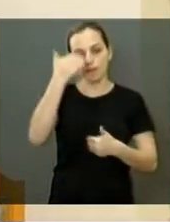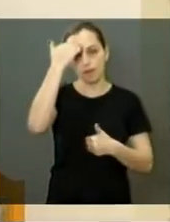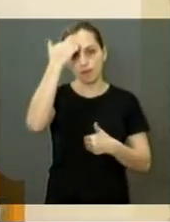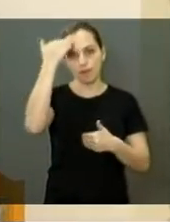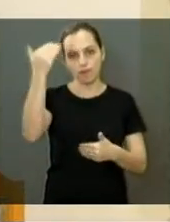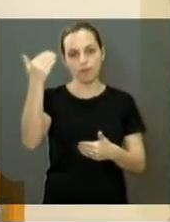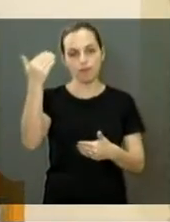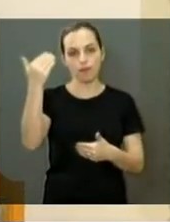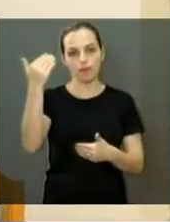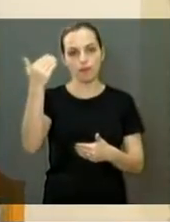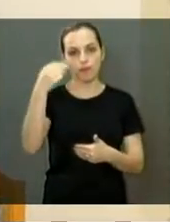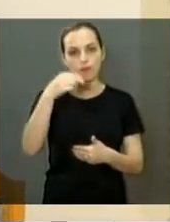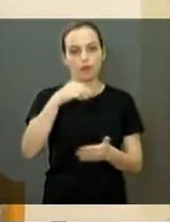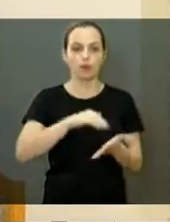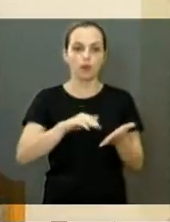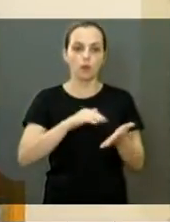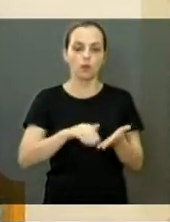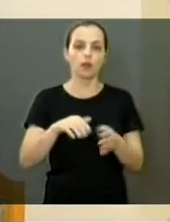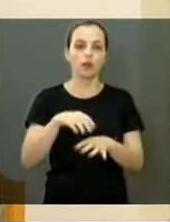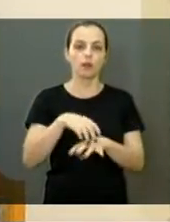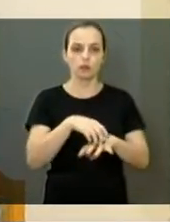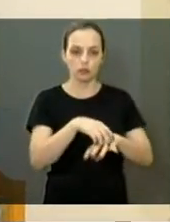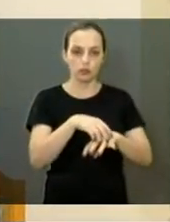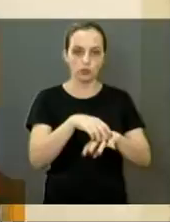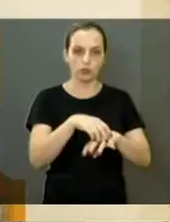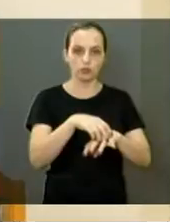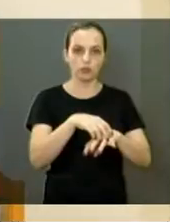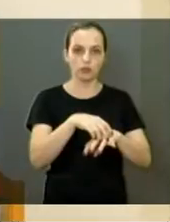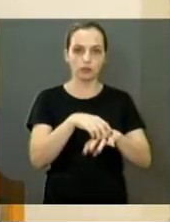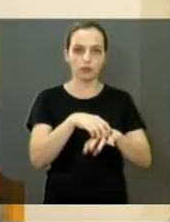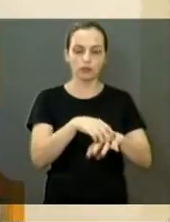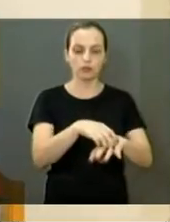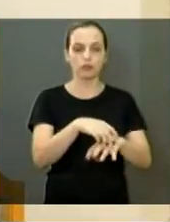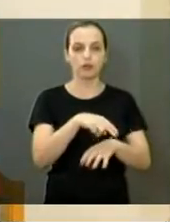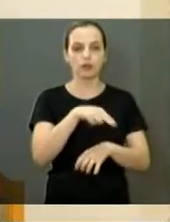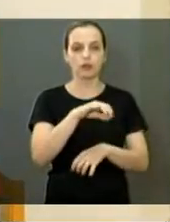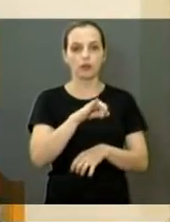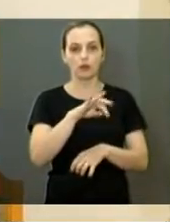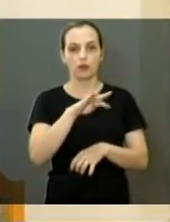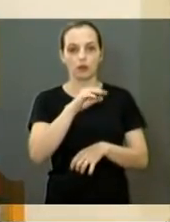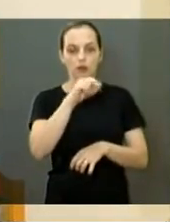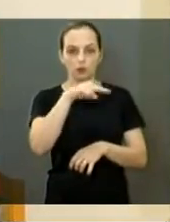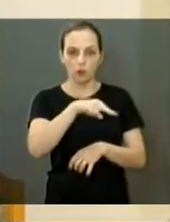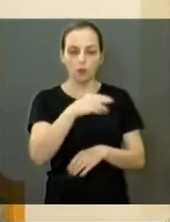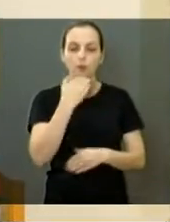agradecendo o Nilson Carneiro, né? A gente fez uma solicitação e um abaixo-assinado na região